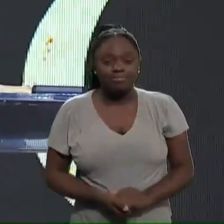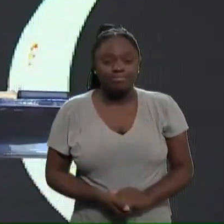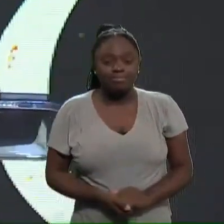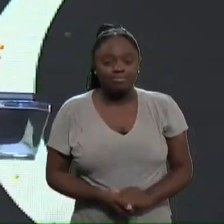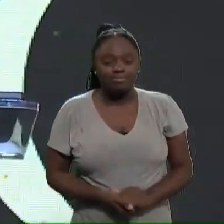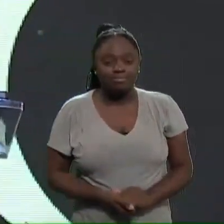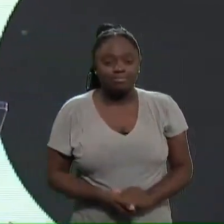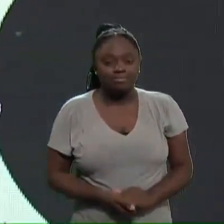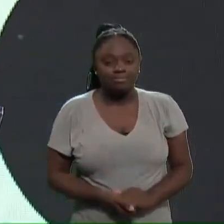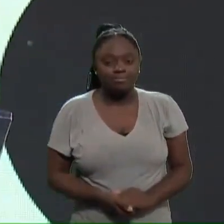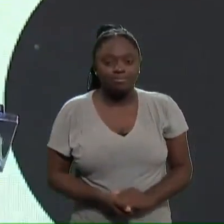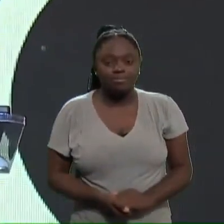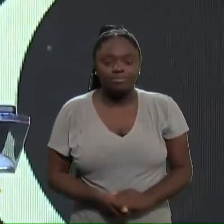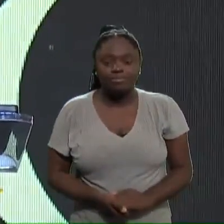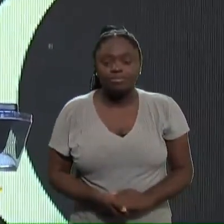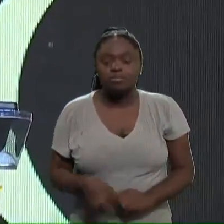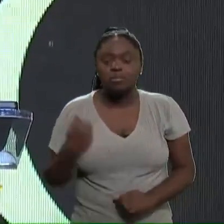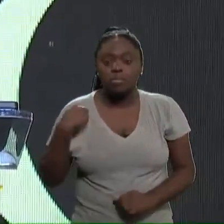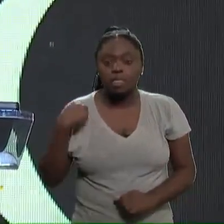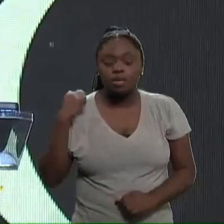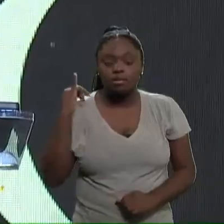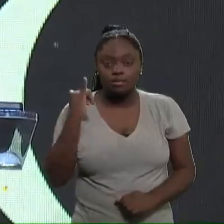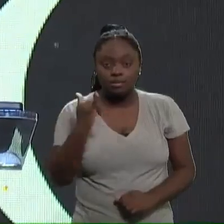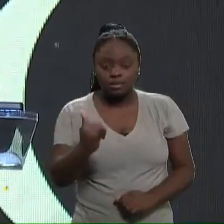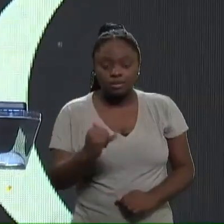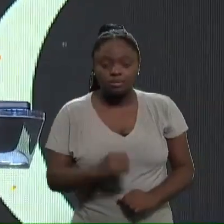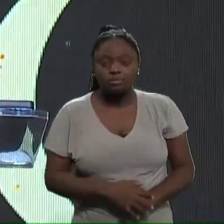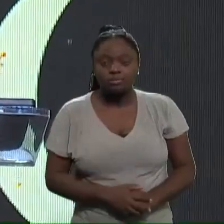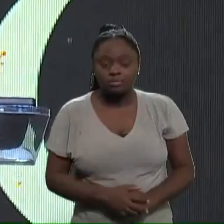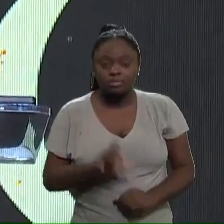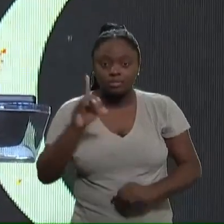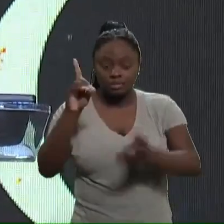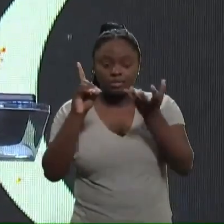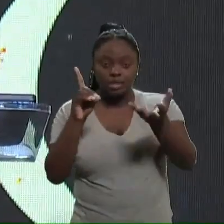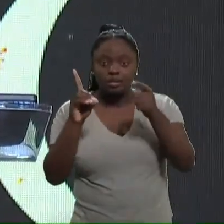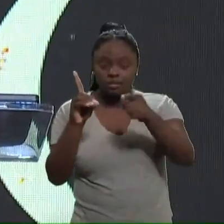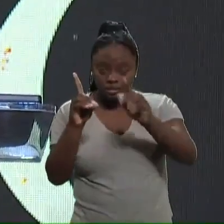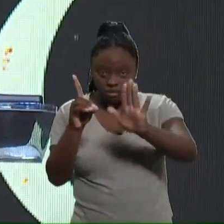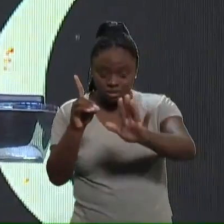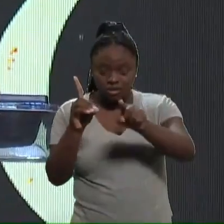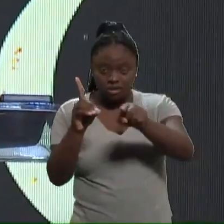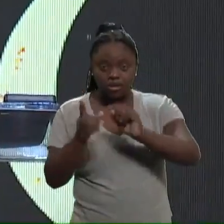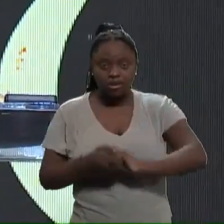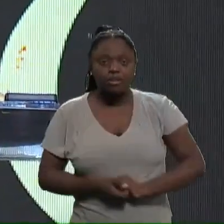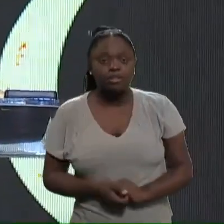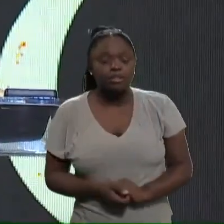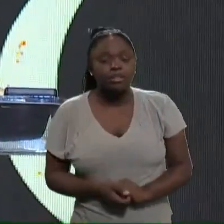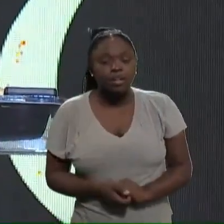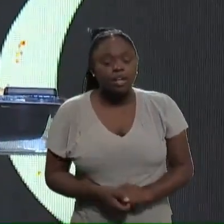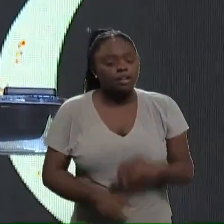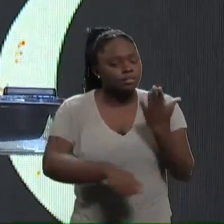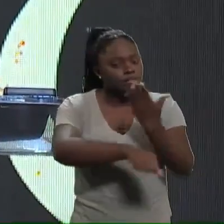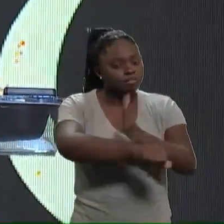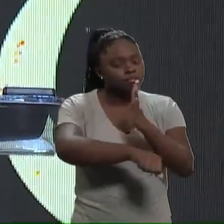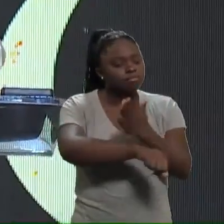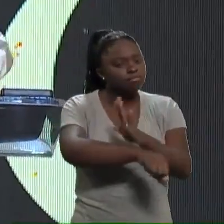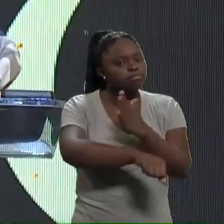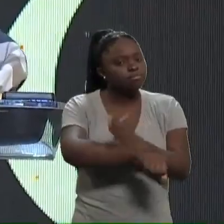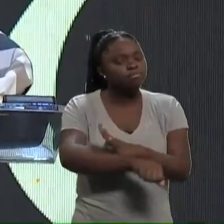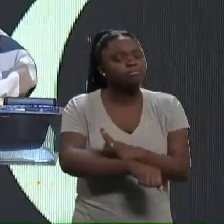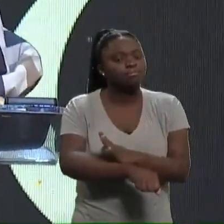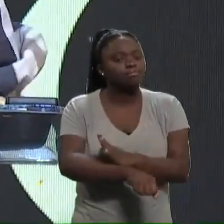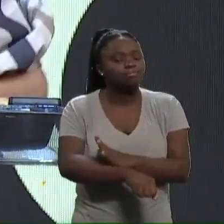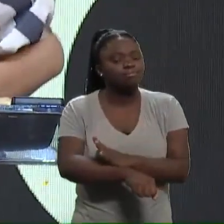Deixa eu te falar algo. É nesse lugar que Deus te quer. É nesse lugar de treinamento que Deus te